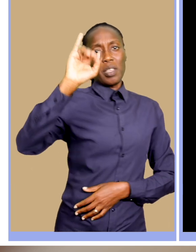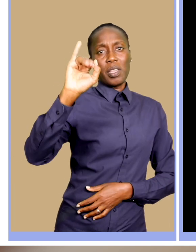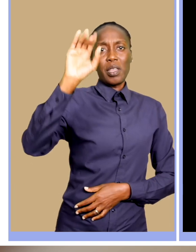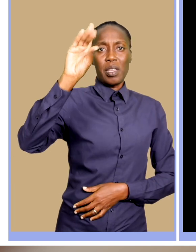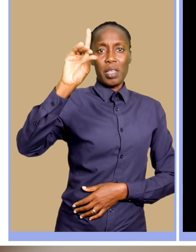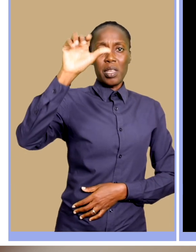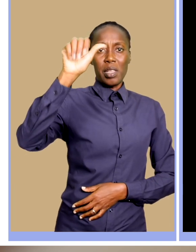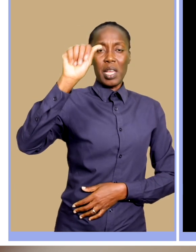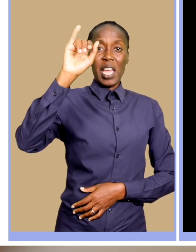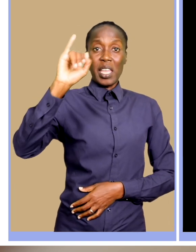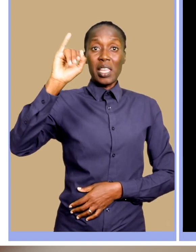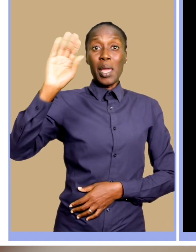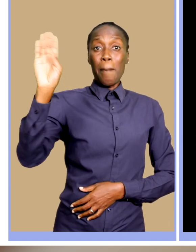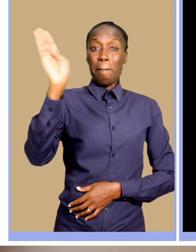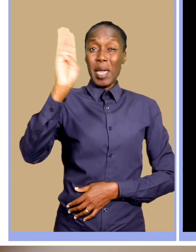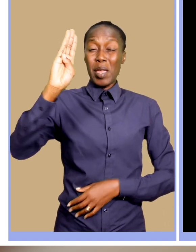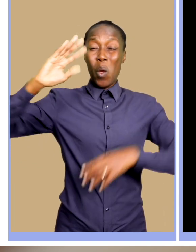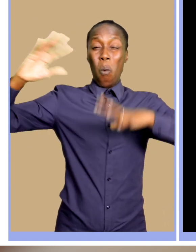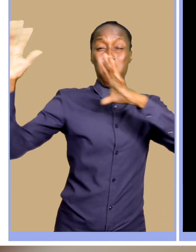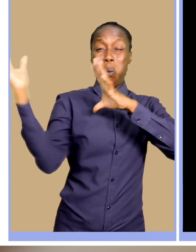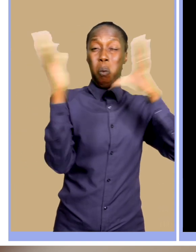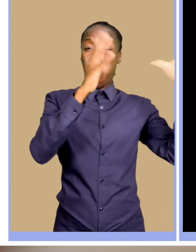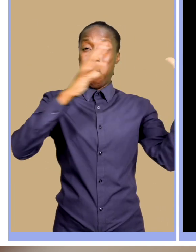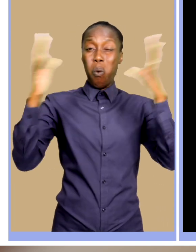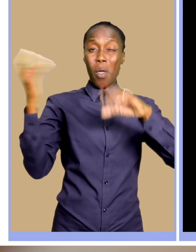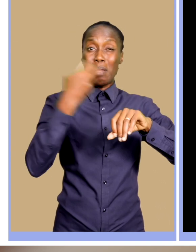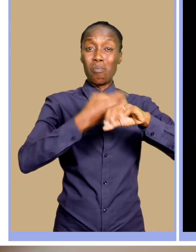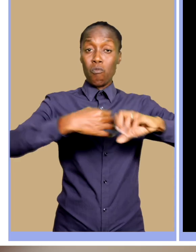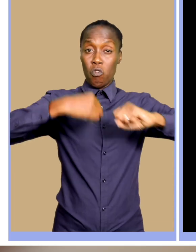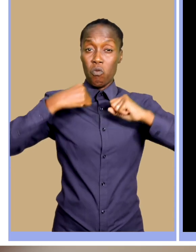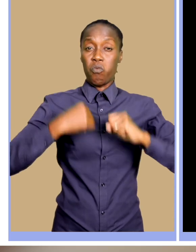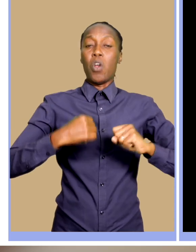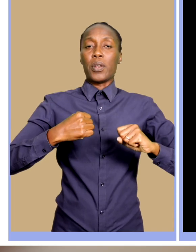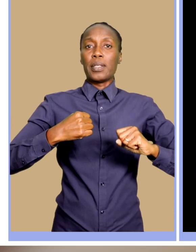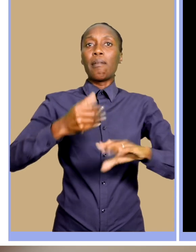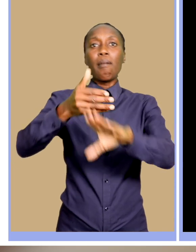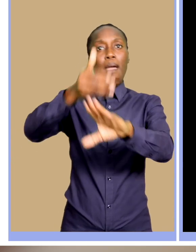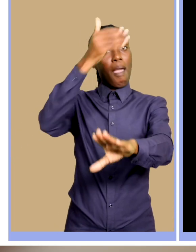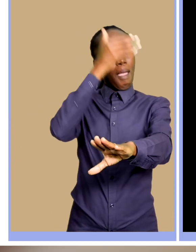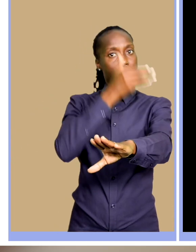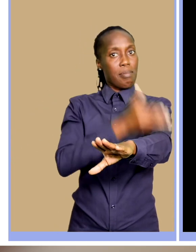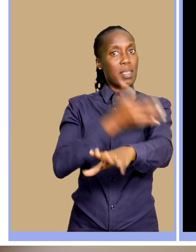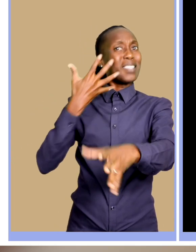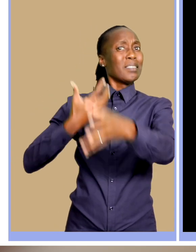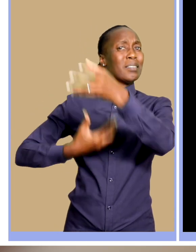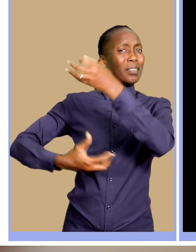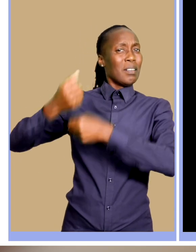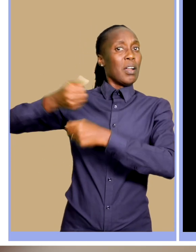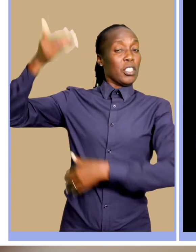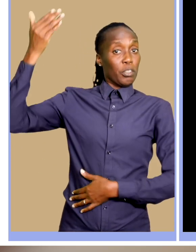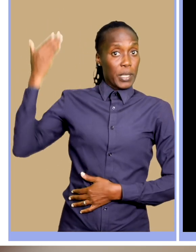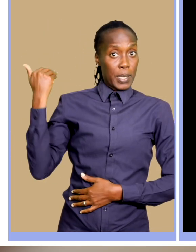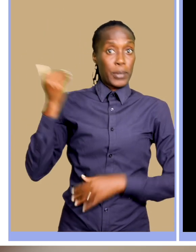eventos as pessoas procuram salvar a si mesmas, né? Nunca olham para os outros. Pessoa com